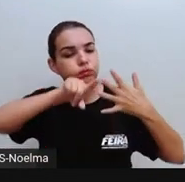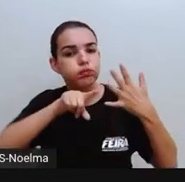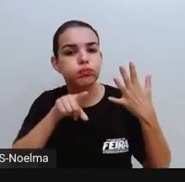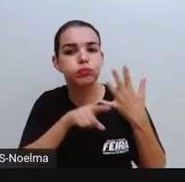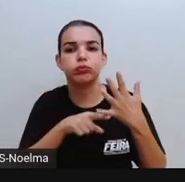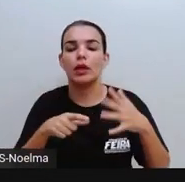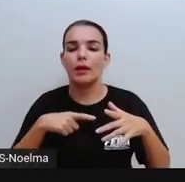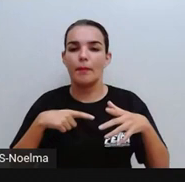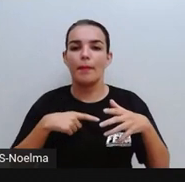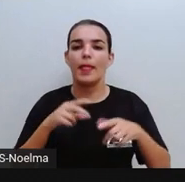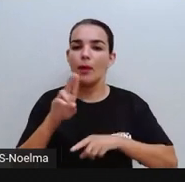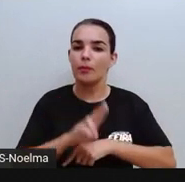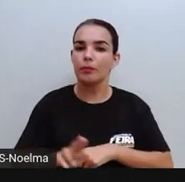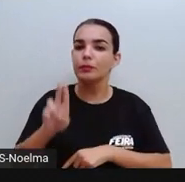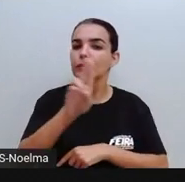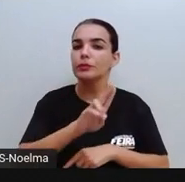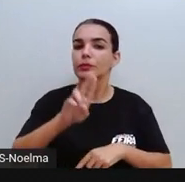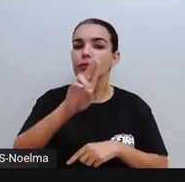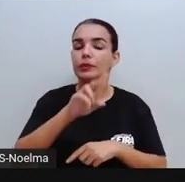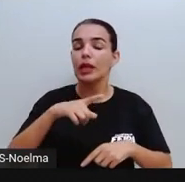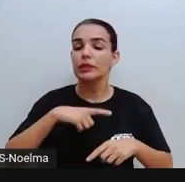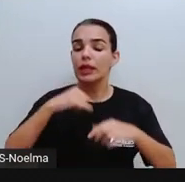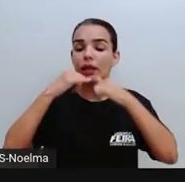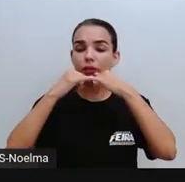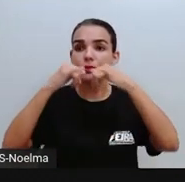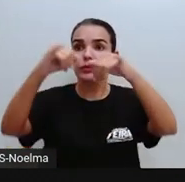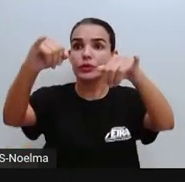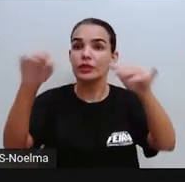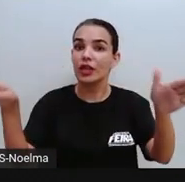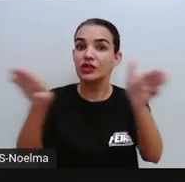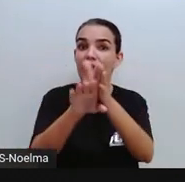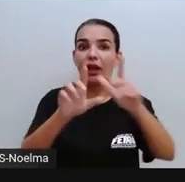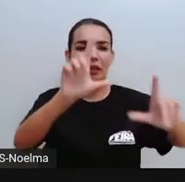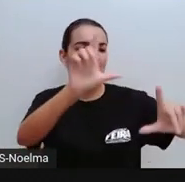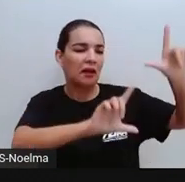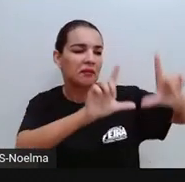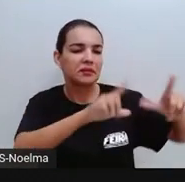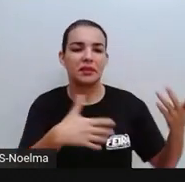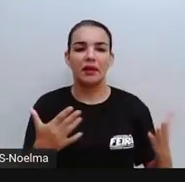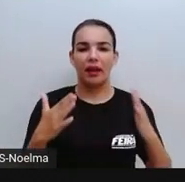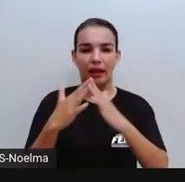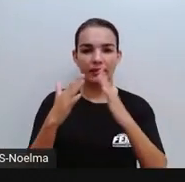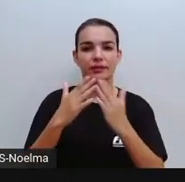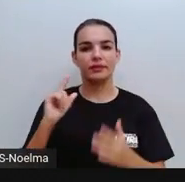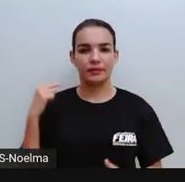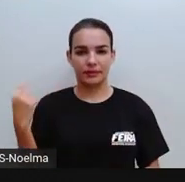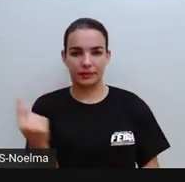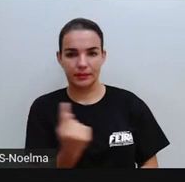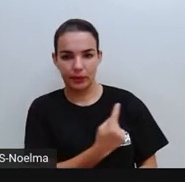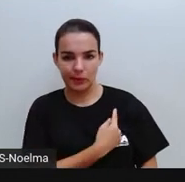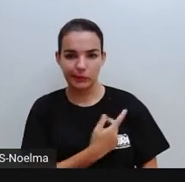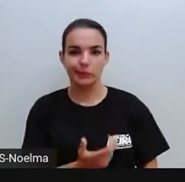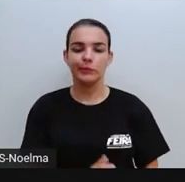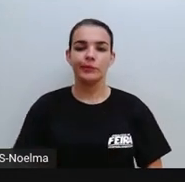recursos que são utilizados para que a notícia chegue até nós tá bom